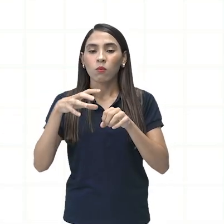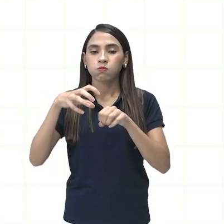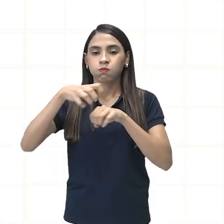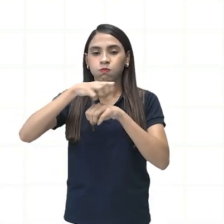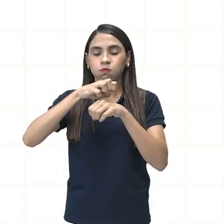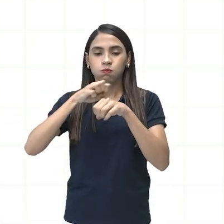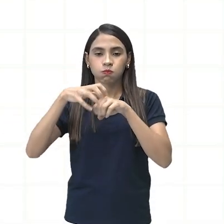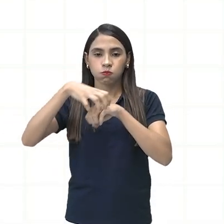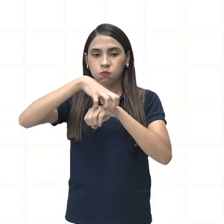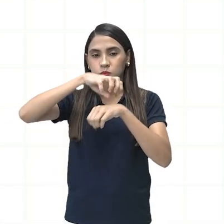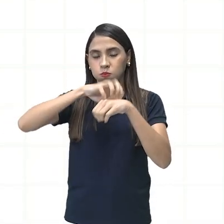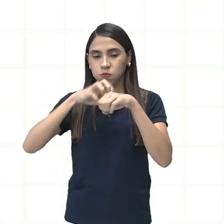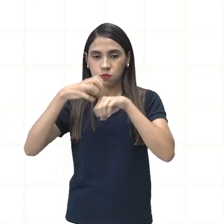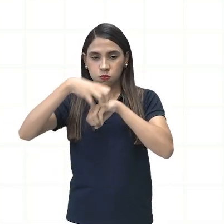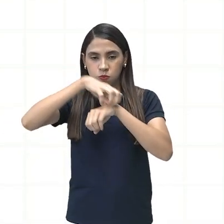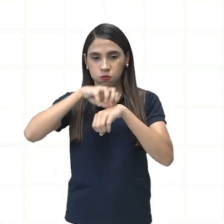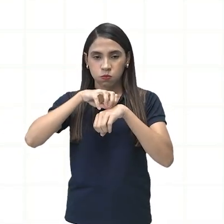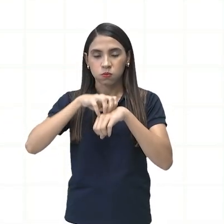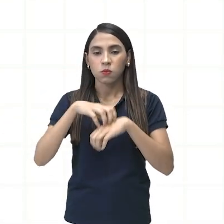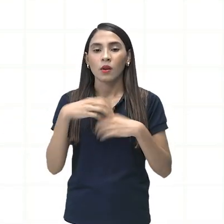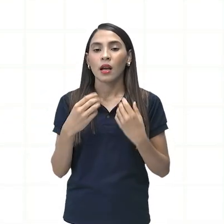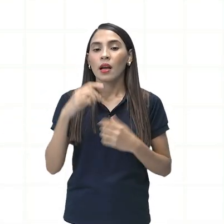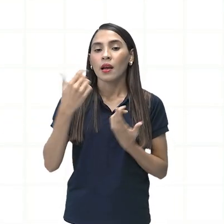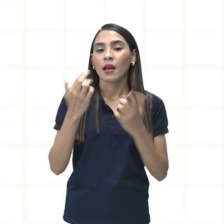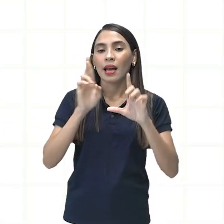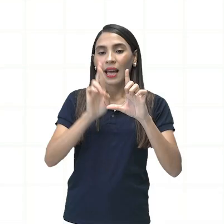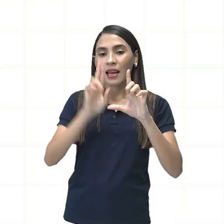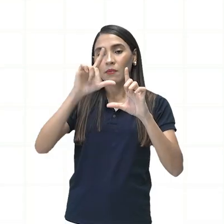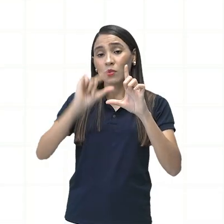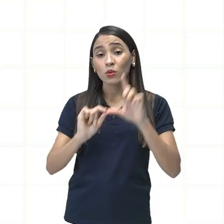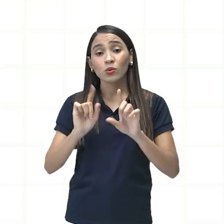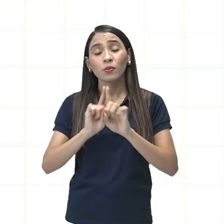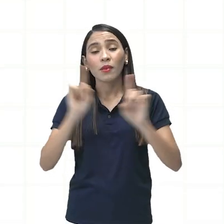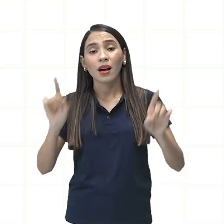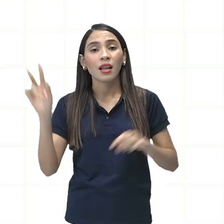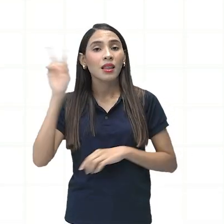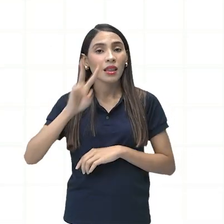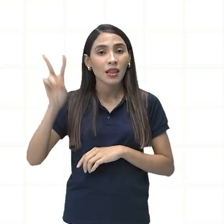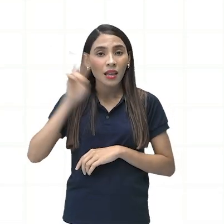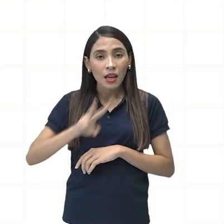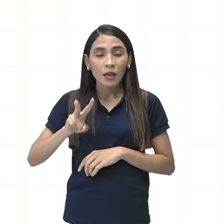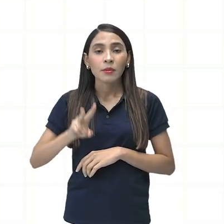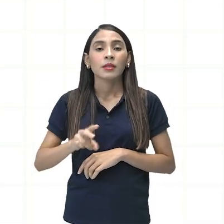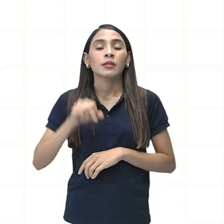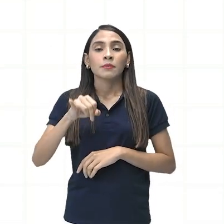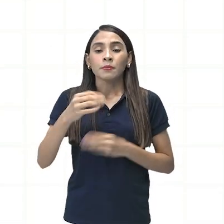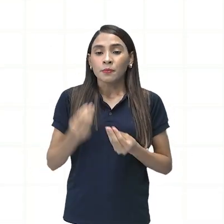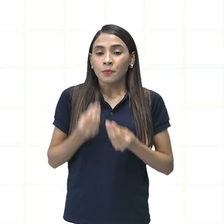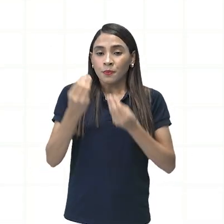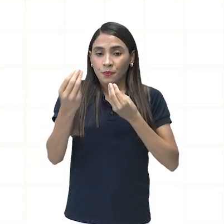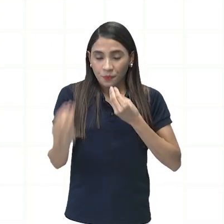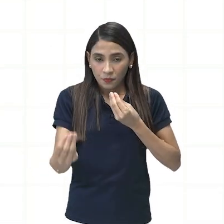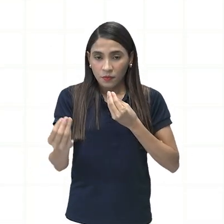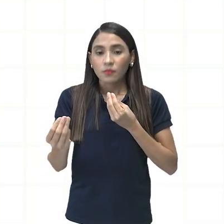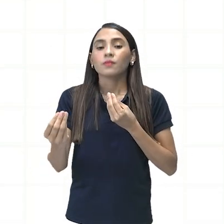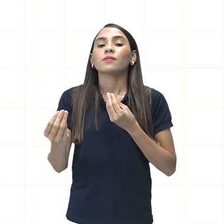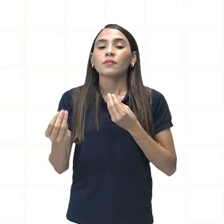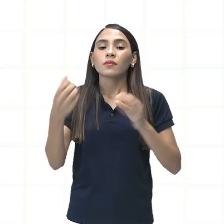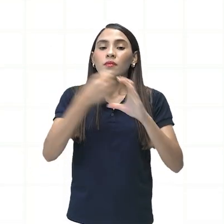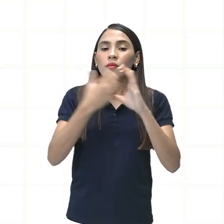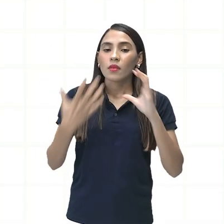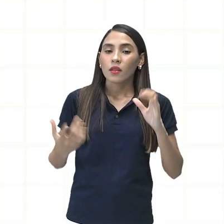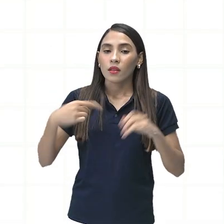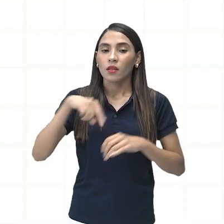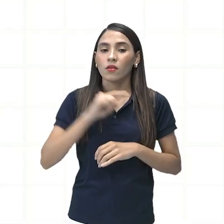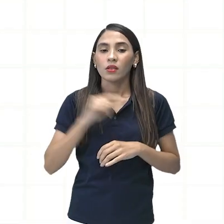rugosa, sendo representado pelo R minúsculo. E lembrem que quando a gente fala de transmissão de características, quando